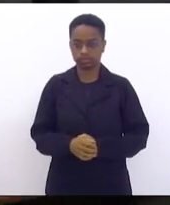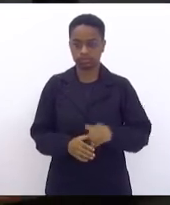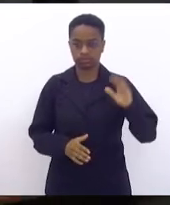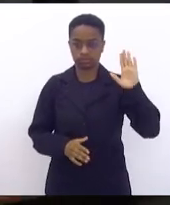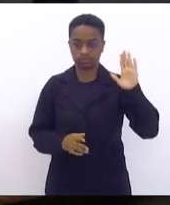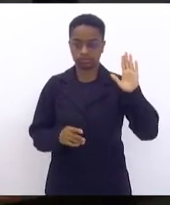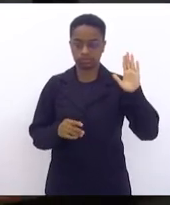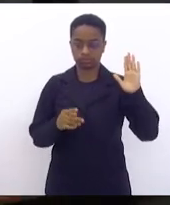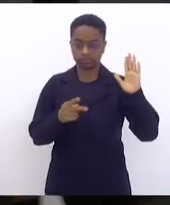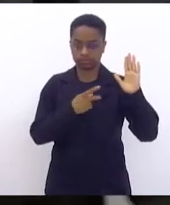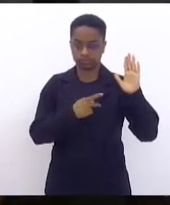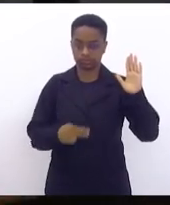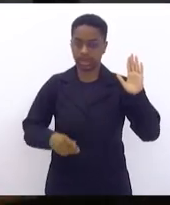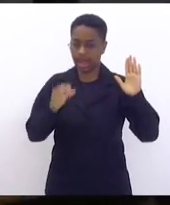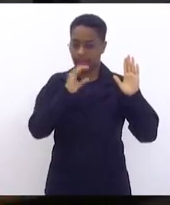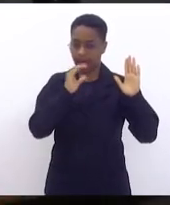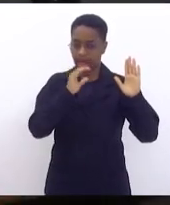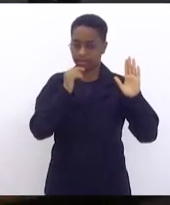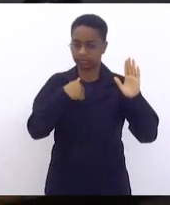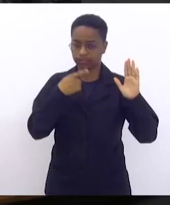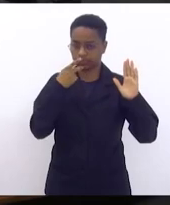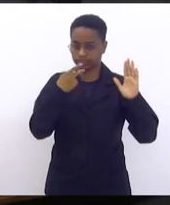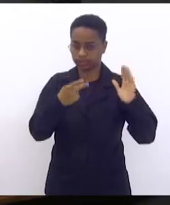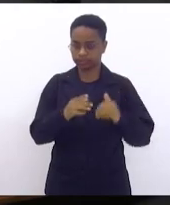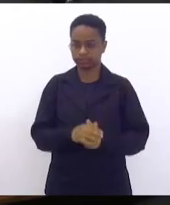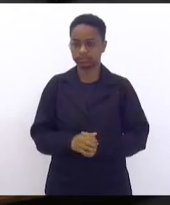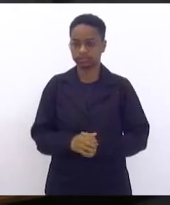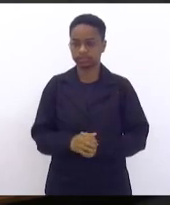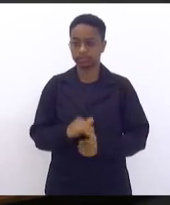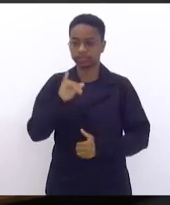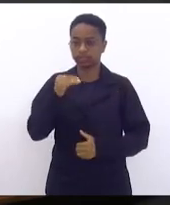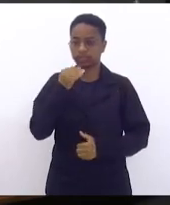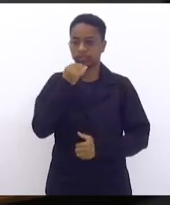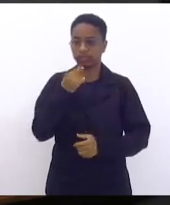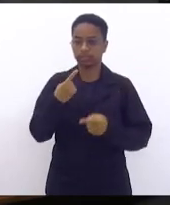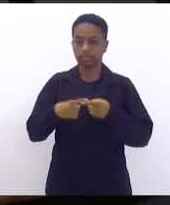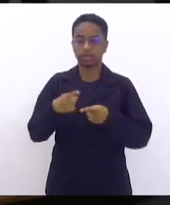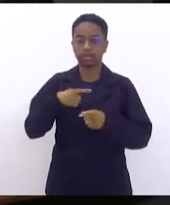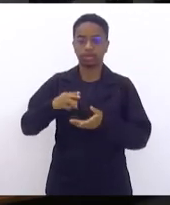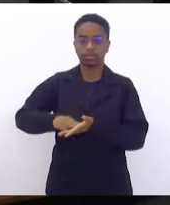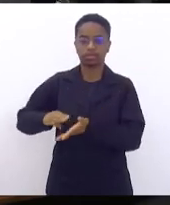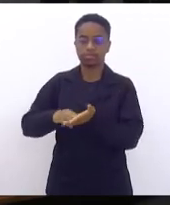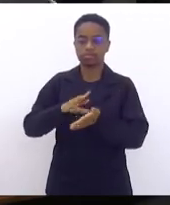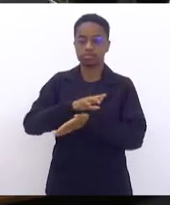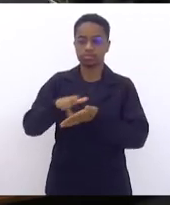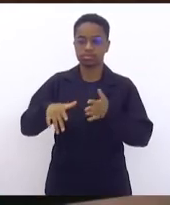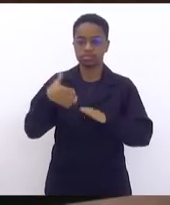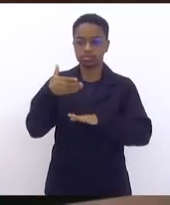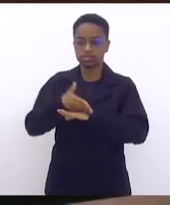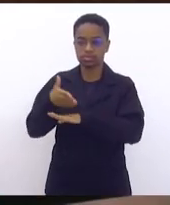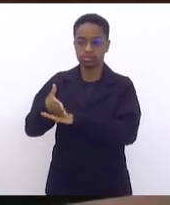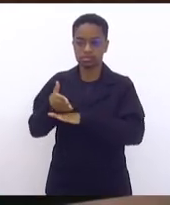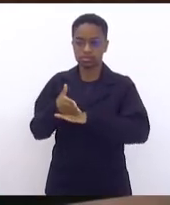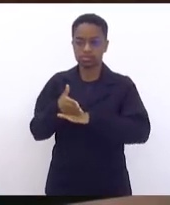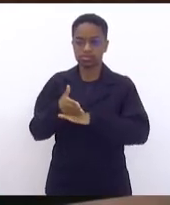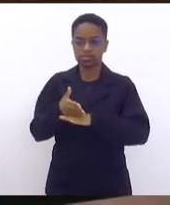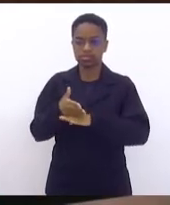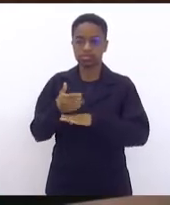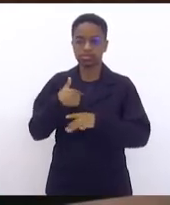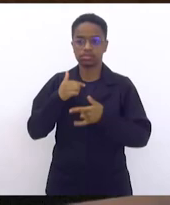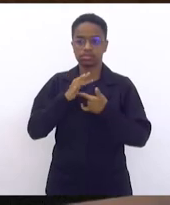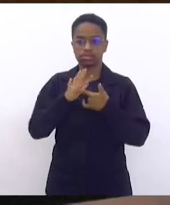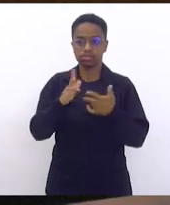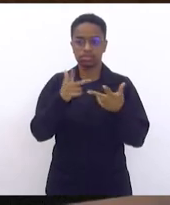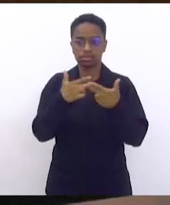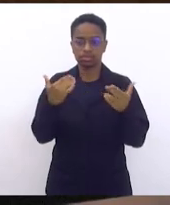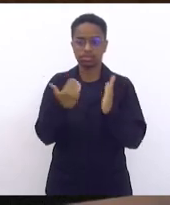questão de ordem. Deputada Tia Ju. Muito rapidamente, presidente, aproveitando aqui o quórum altíssimo ainda que nós temos aqui, trazer um fato que é de